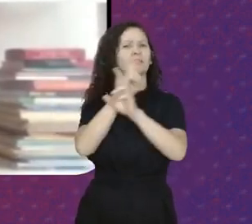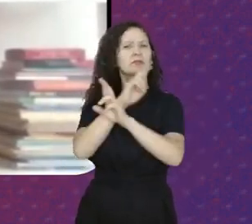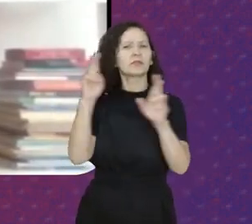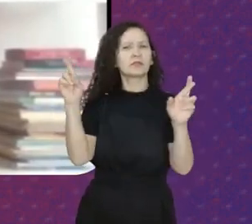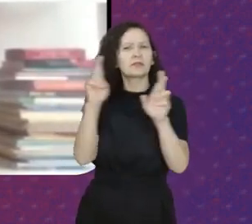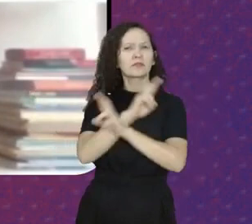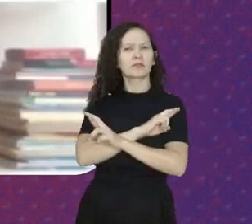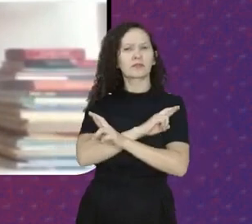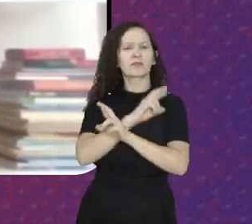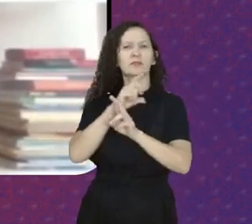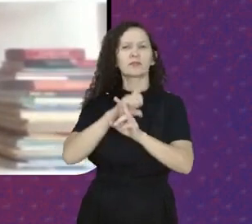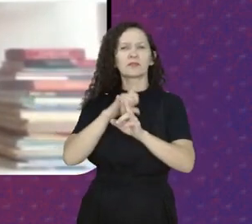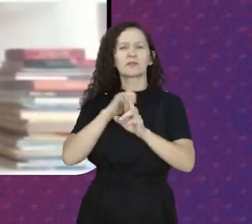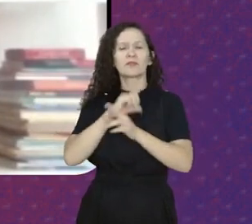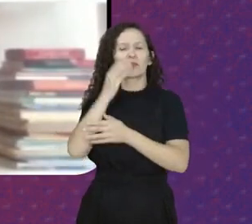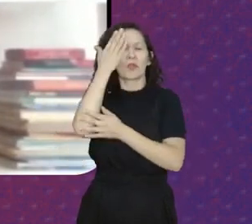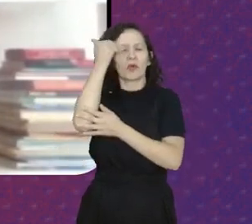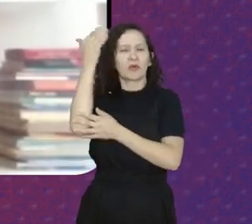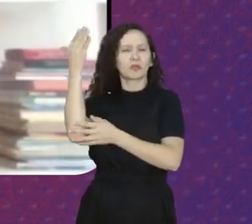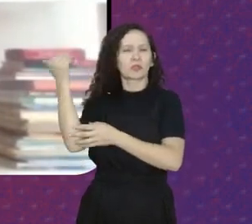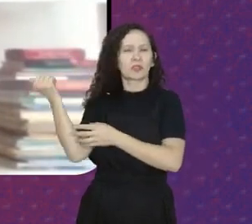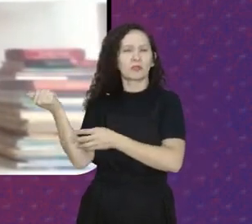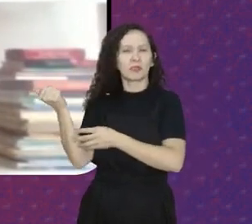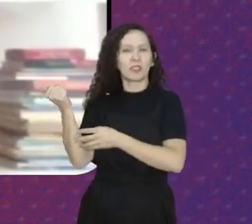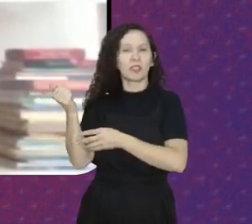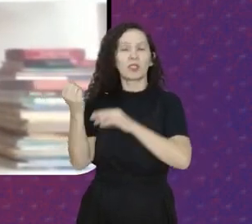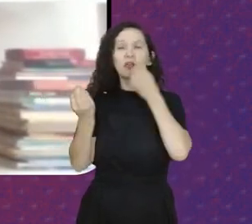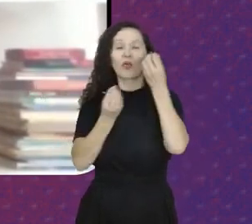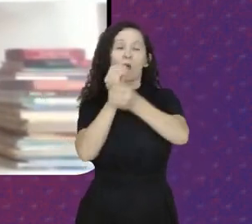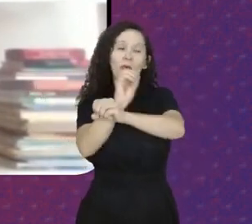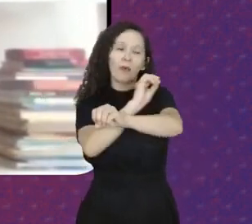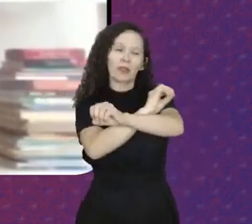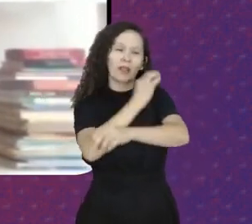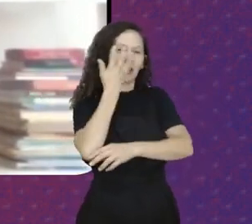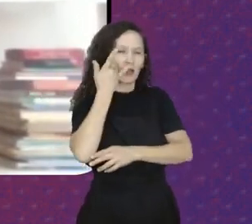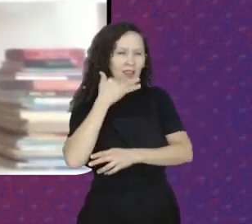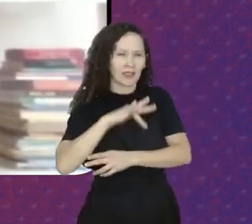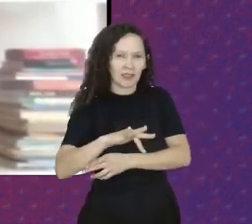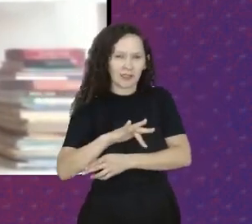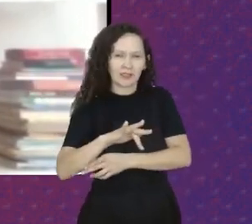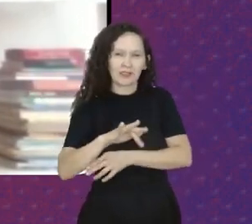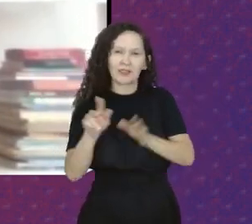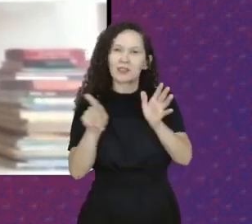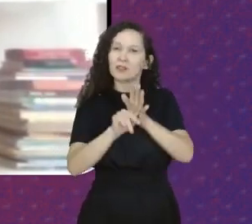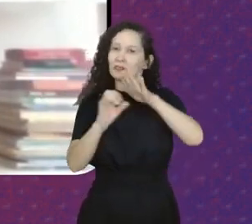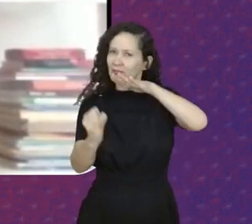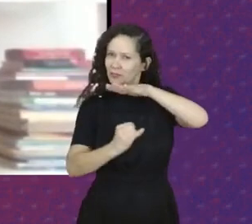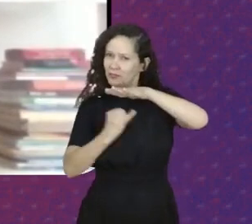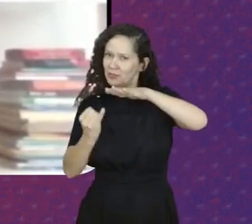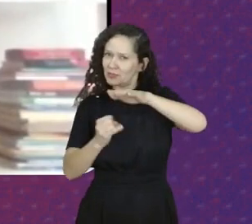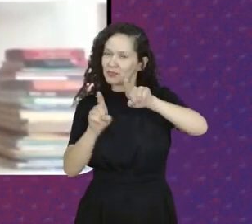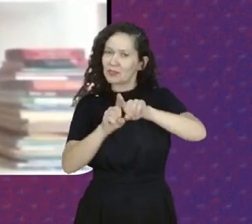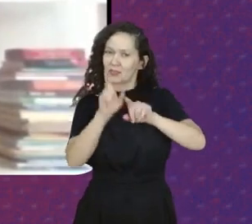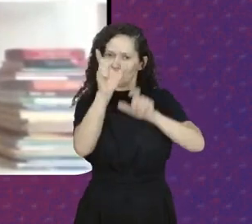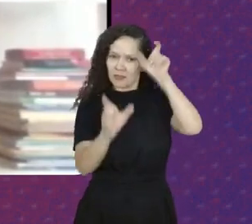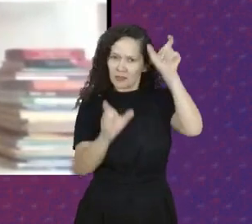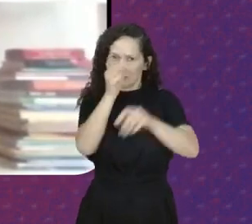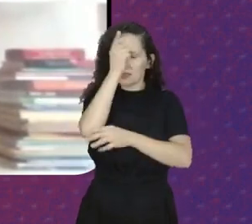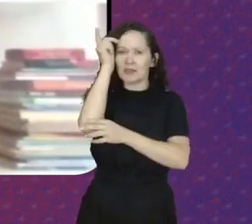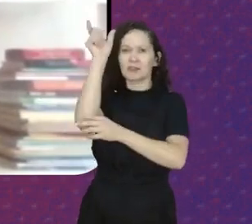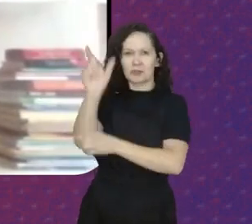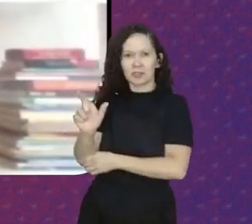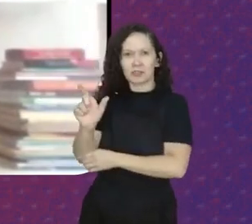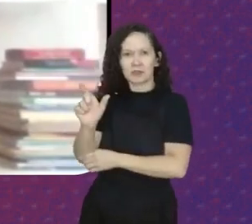com a evolução dos saberes sobre a criança, sobre as instituições e sobre os sujeitos que